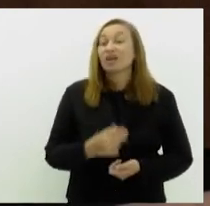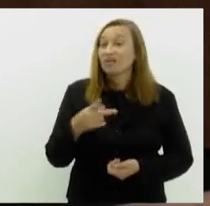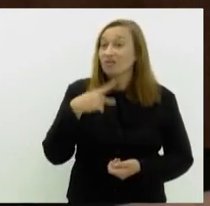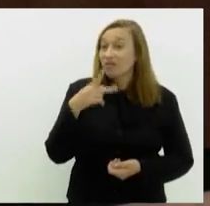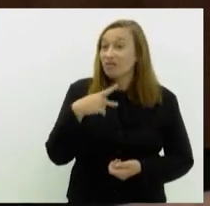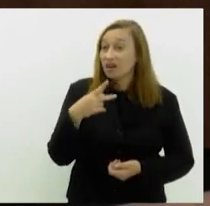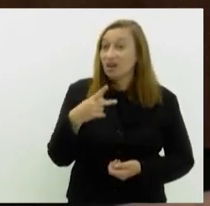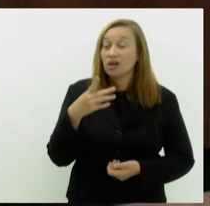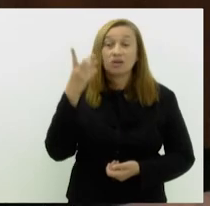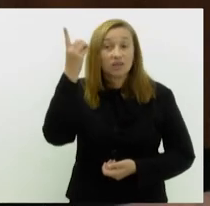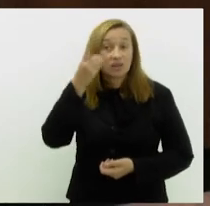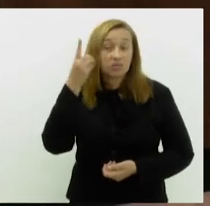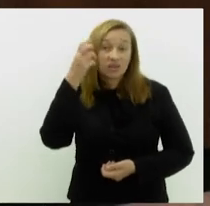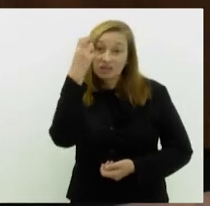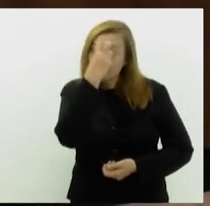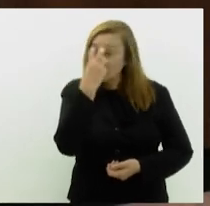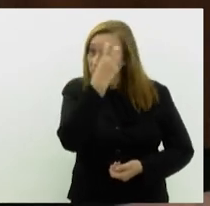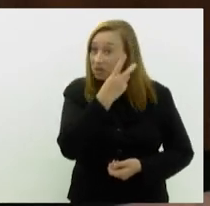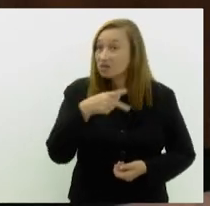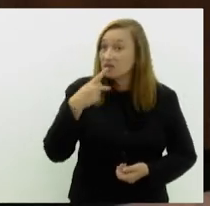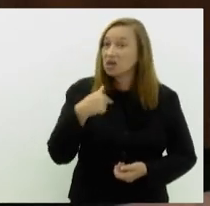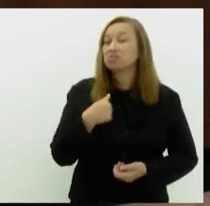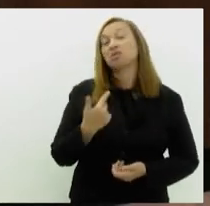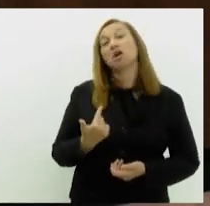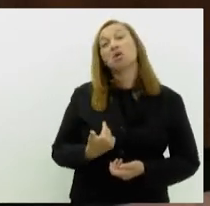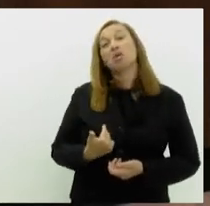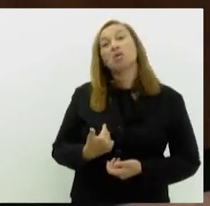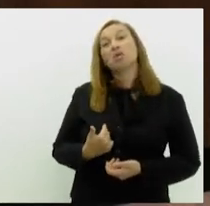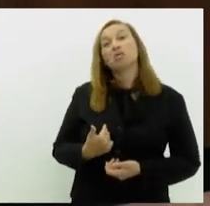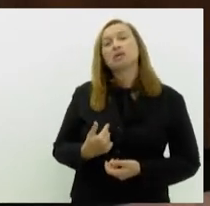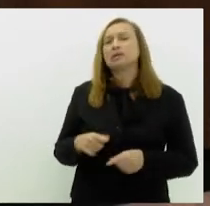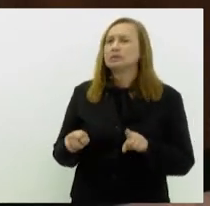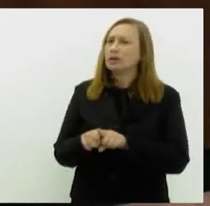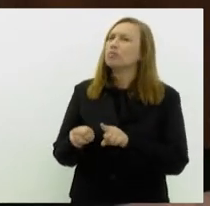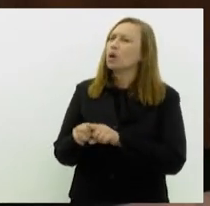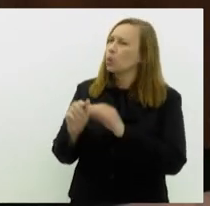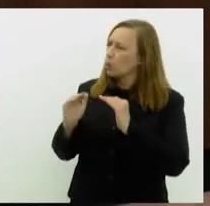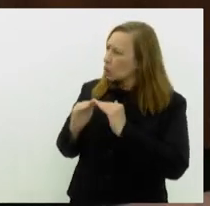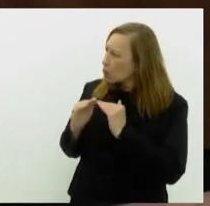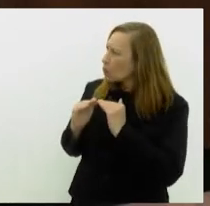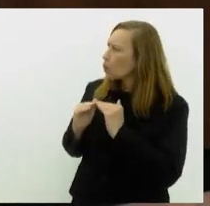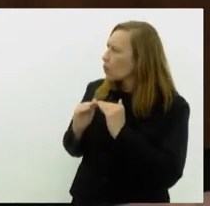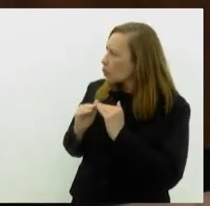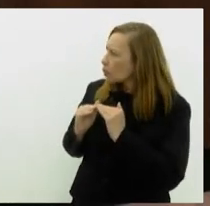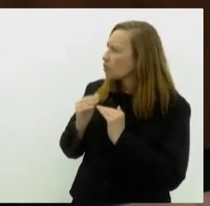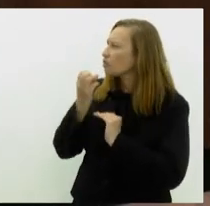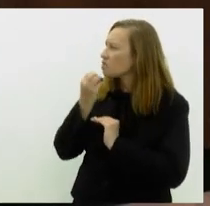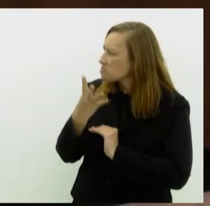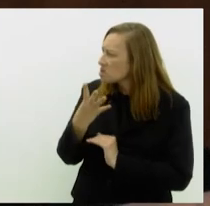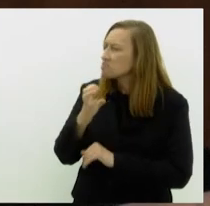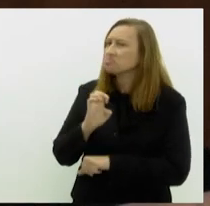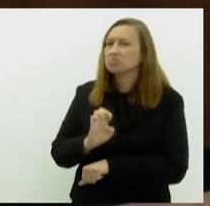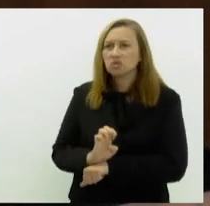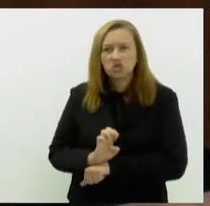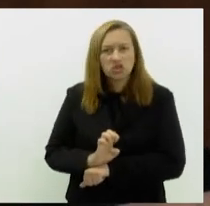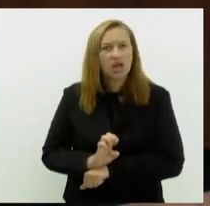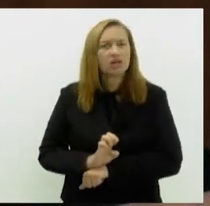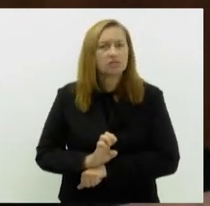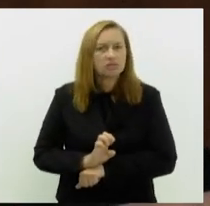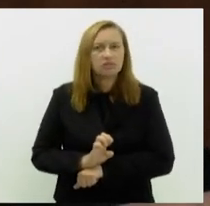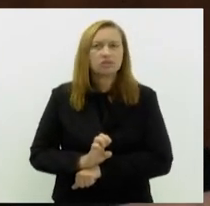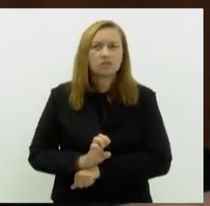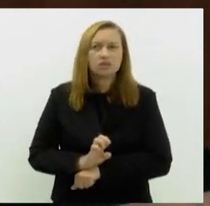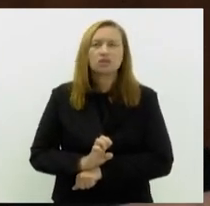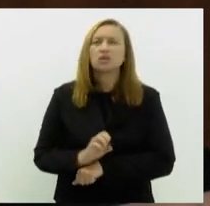o que disse a deputada Verônica, e eu também concordo que faz muito bem para o Estado, para